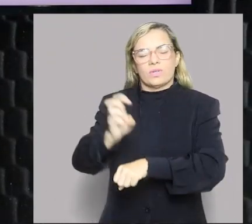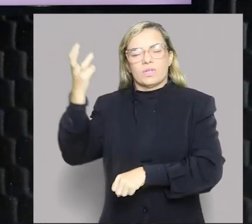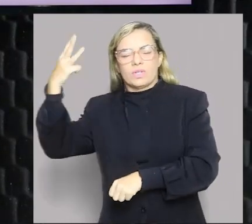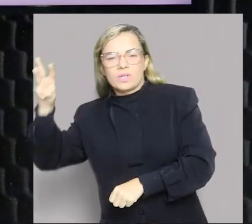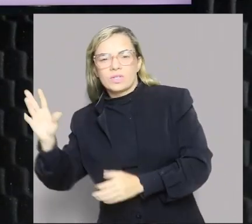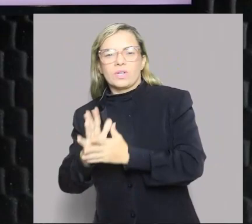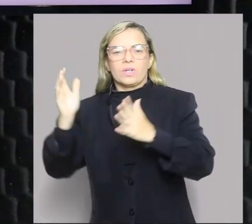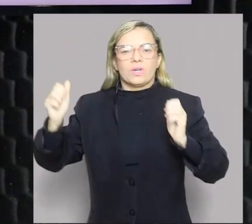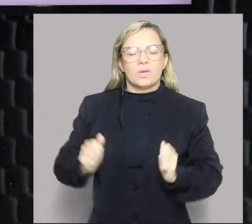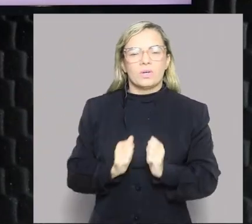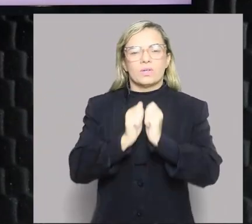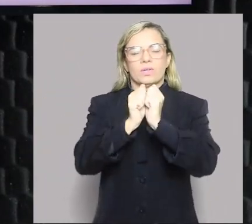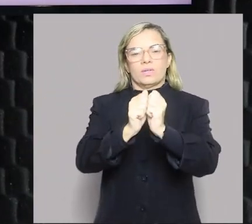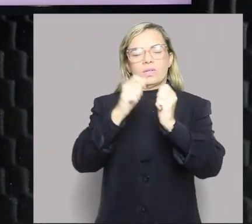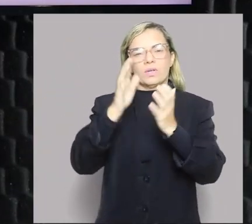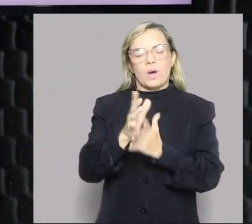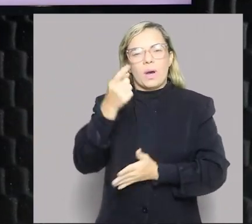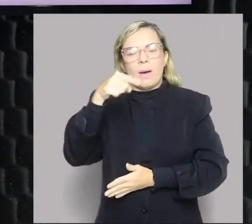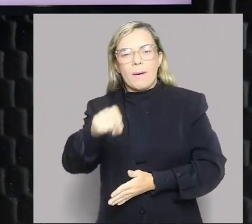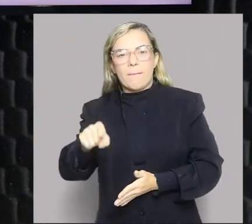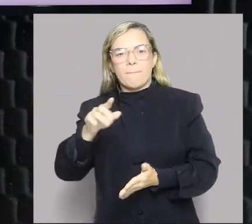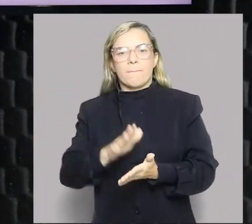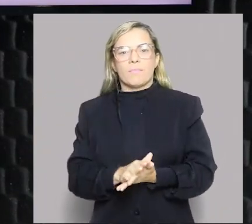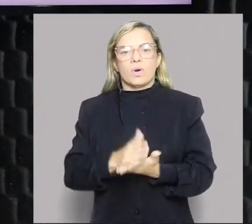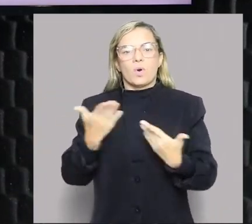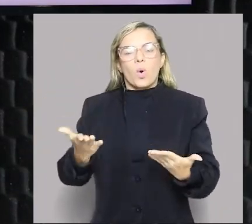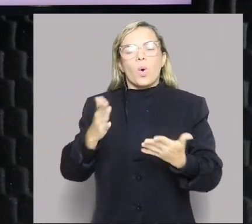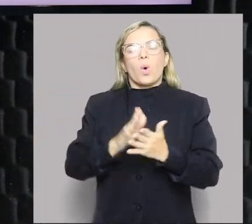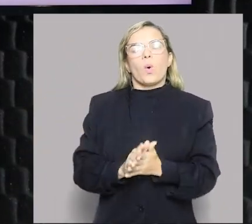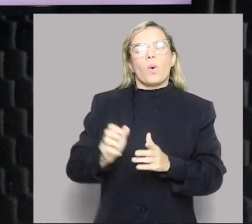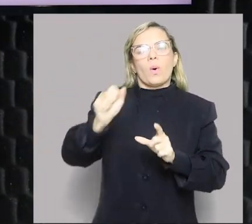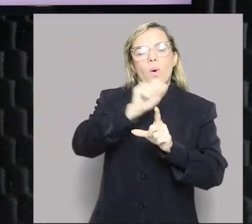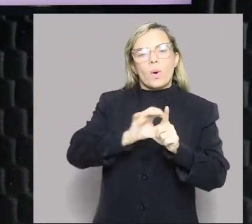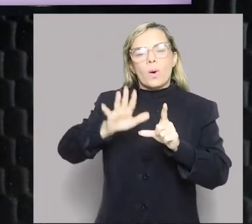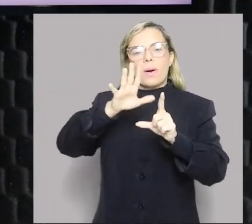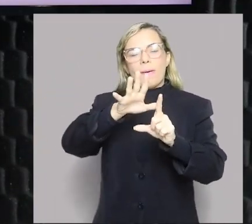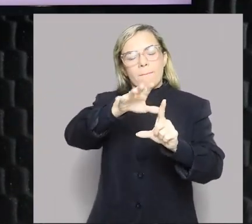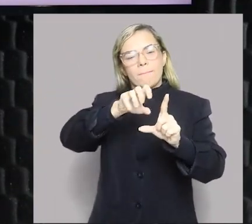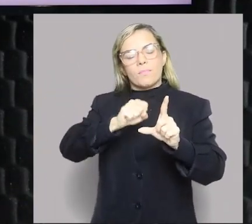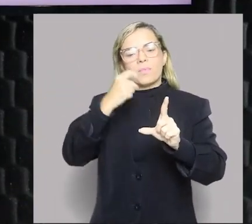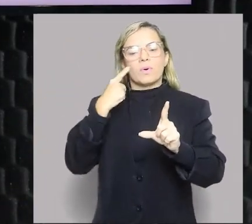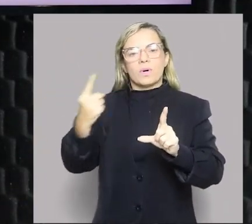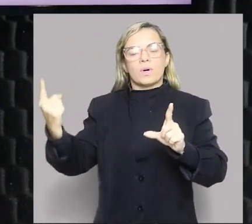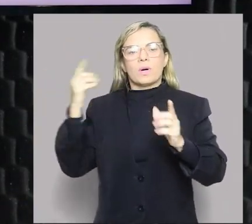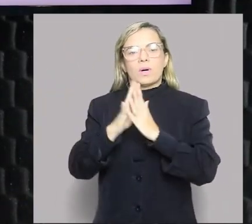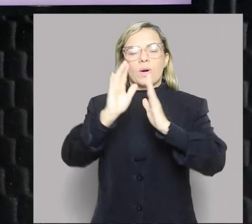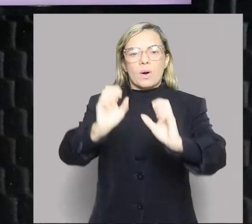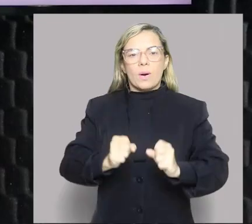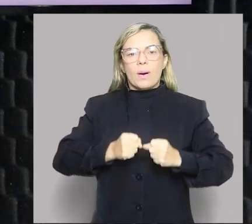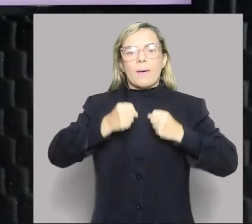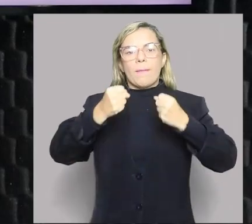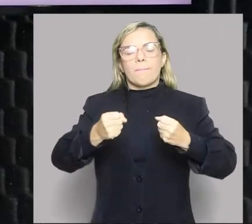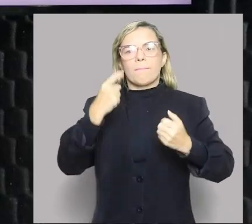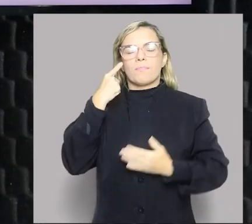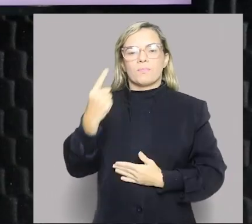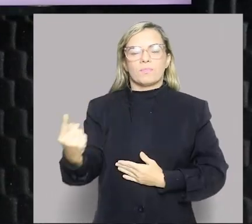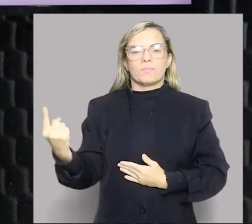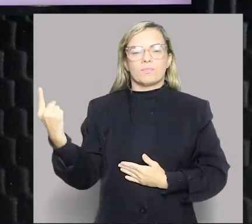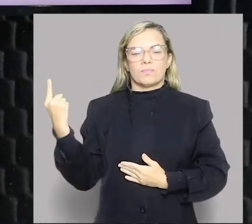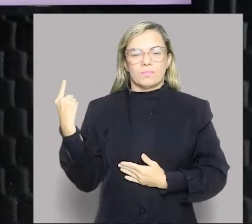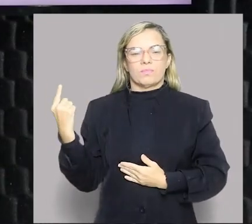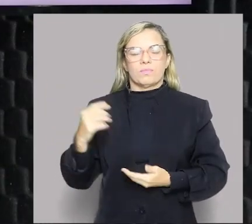nos acompanhando, se você quiser baixar o material didático, a apostila, você pode aí baixar no QR Code, que está